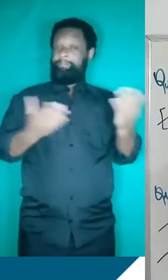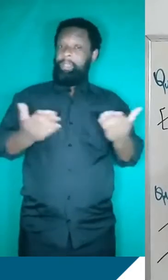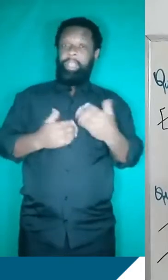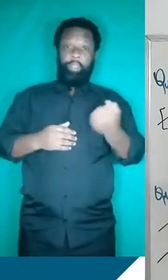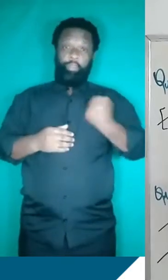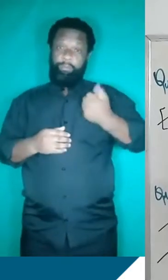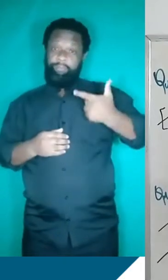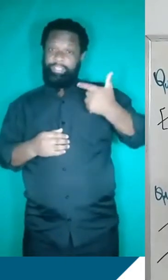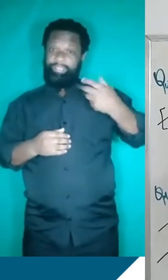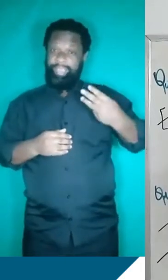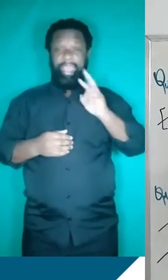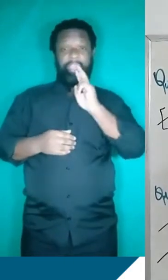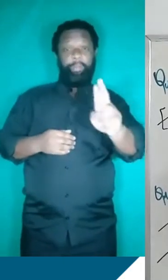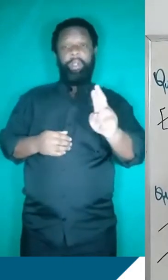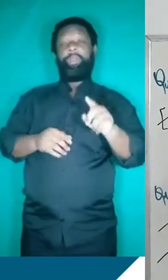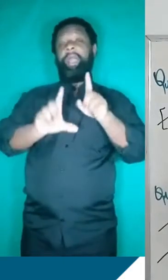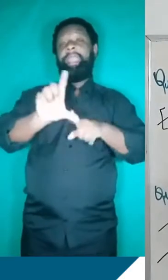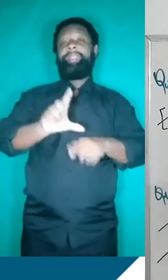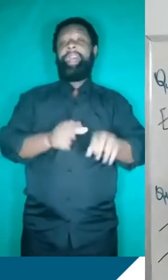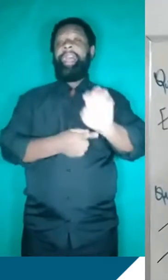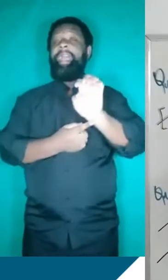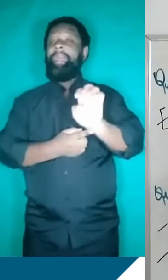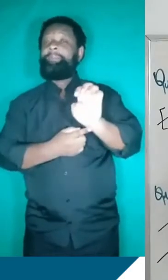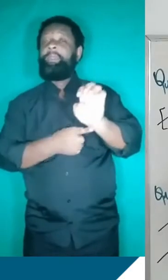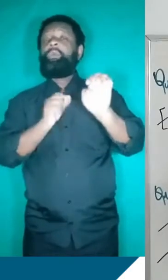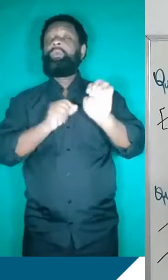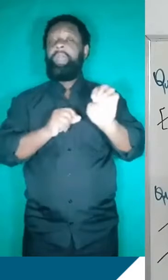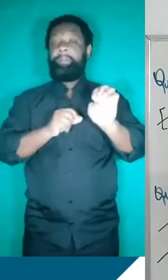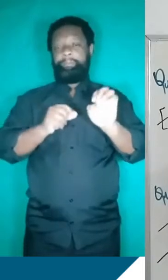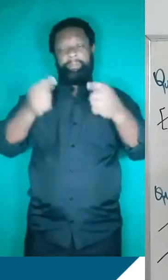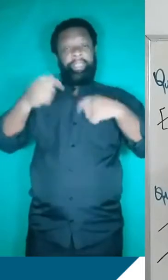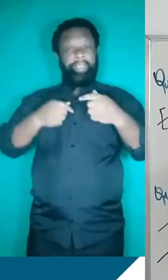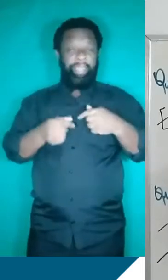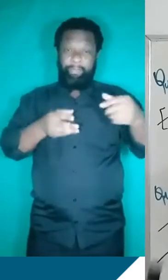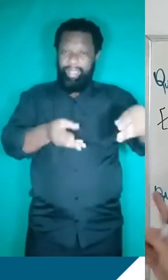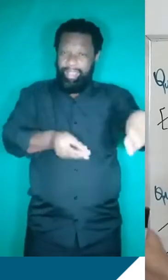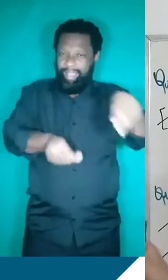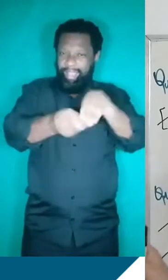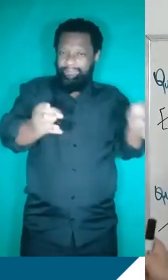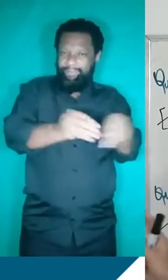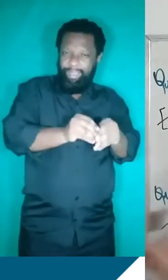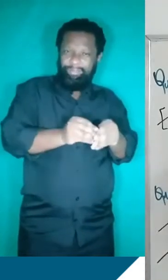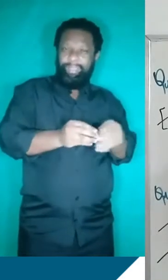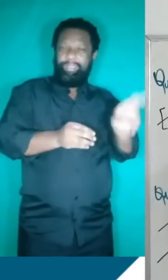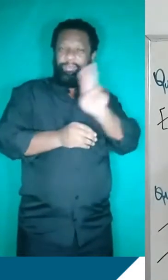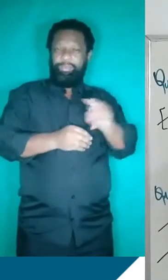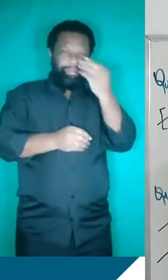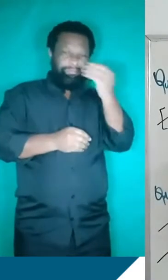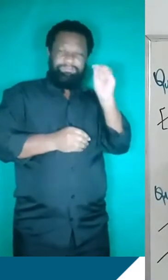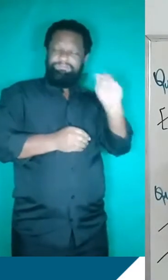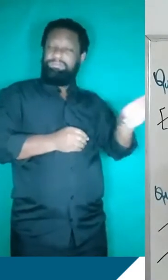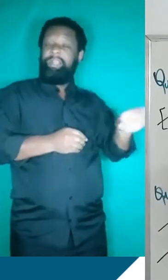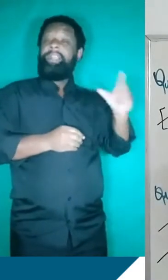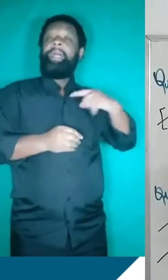para 23 é a letra E, que diz o seguinte: a maior eficiência dessas fraldas descartáveis em relação às de